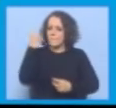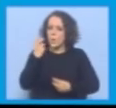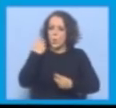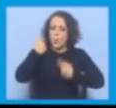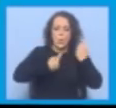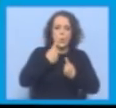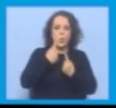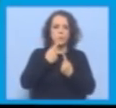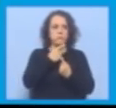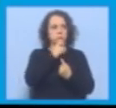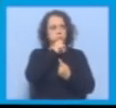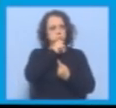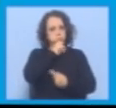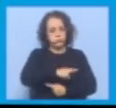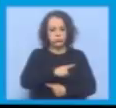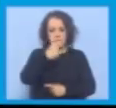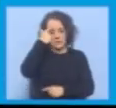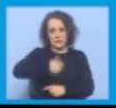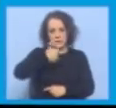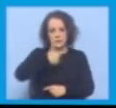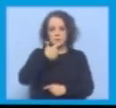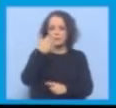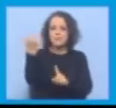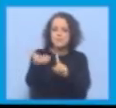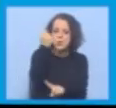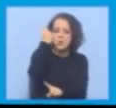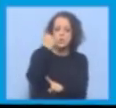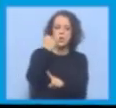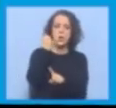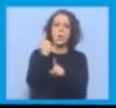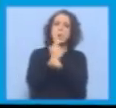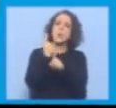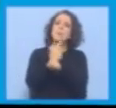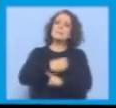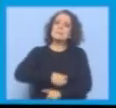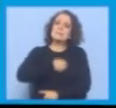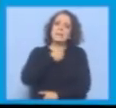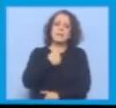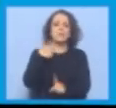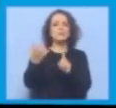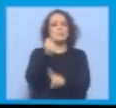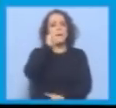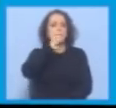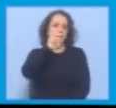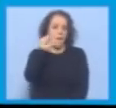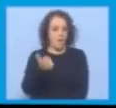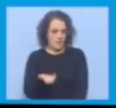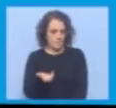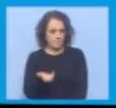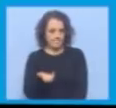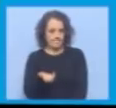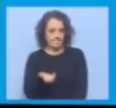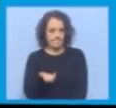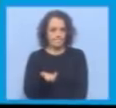capazes de pôr-se em marcha para encontrar o que ainda sentem que não encontraram, não? Portanto,